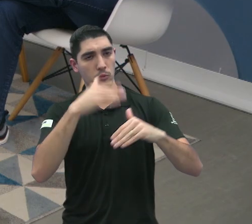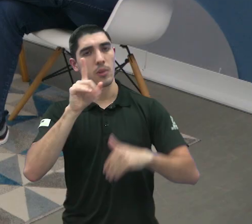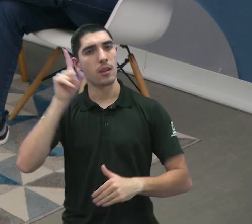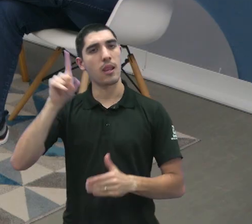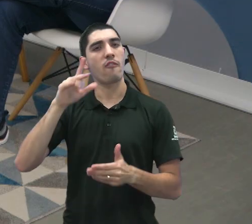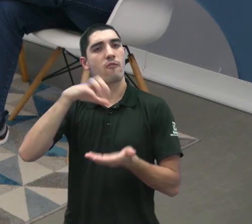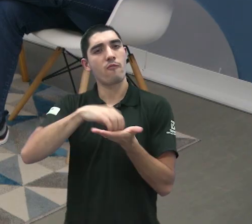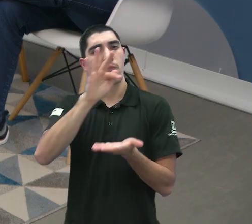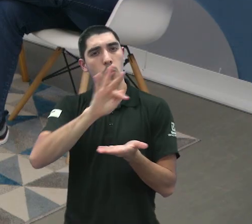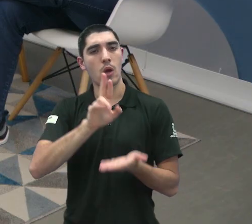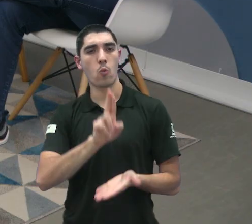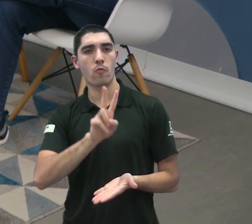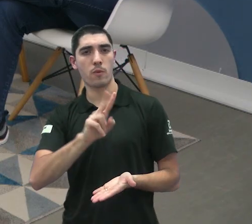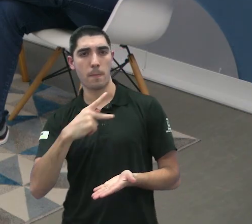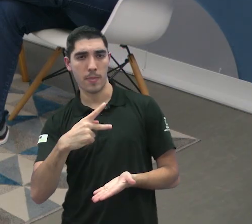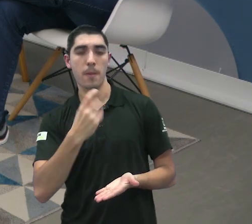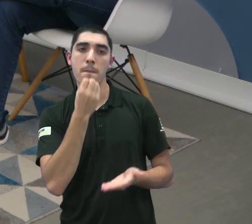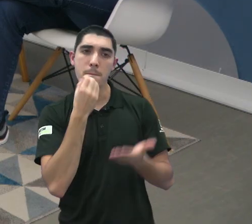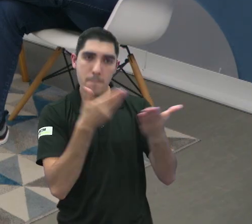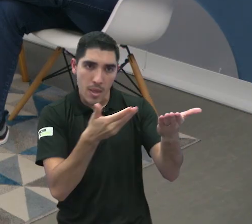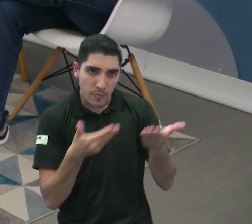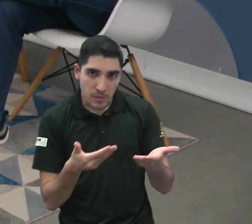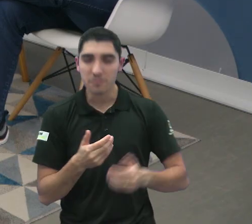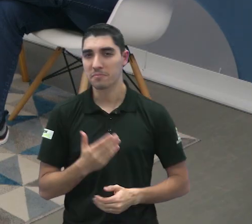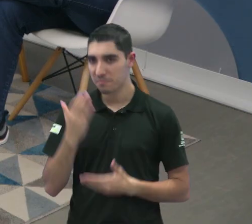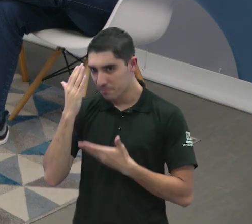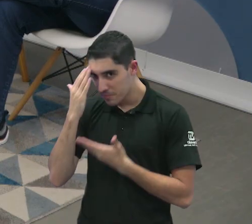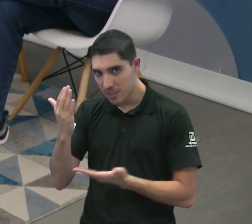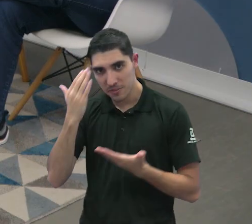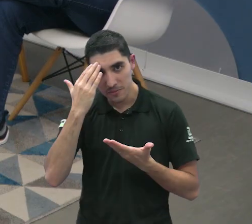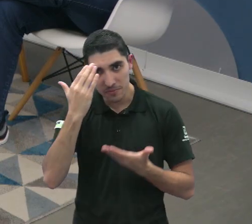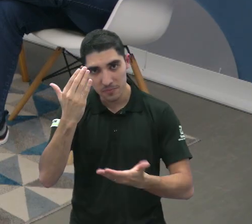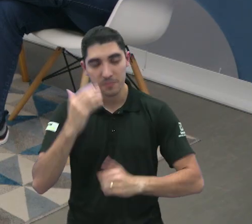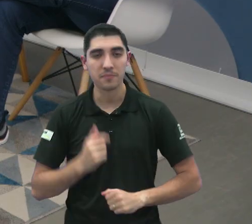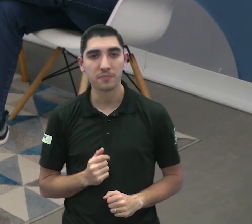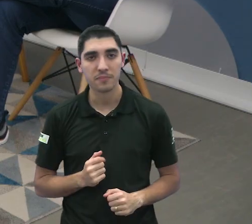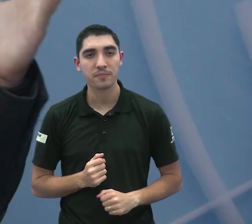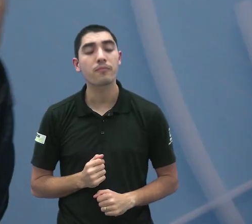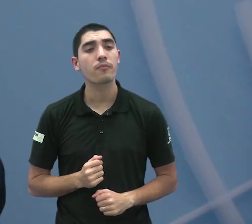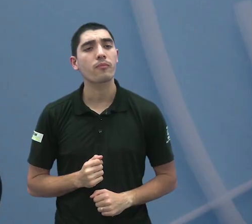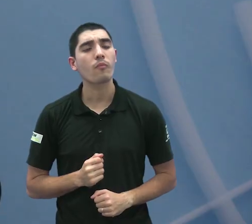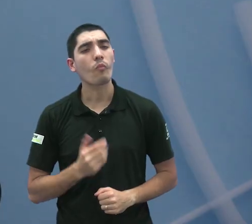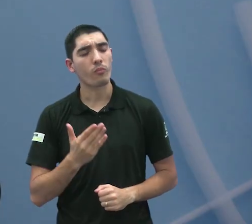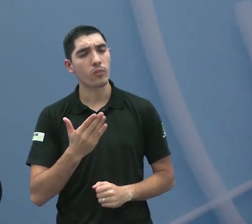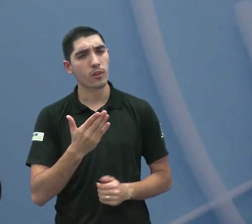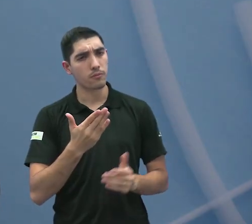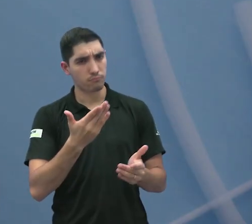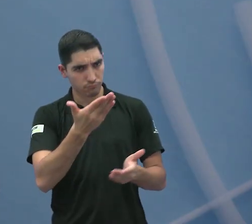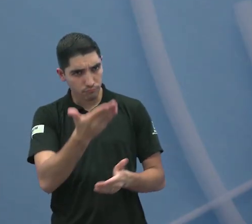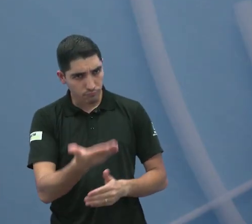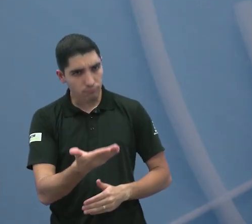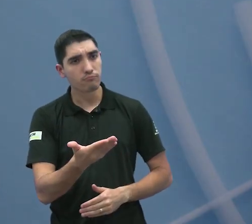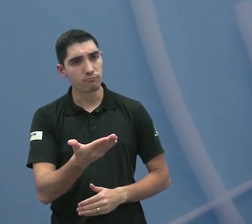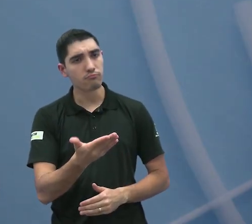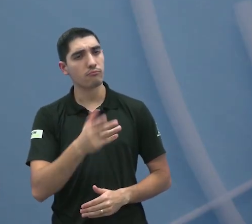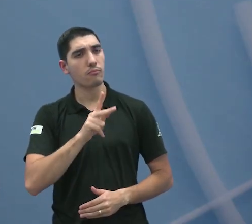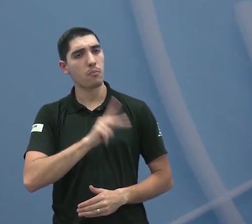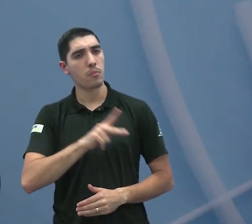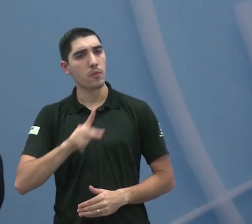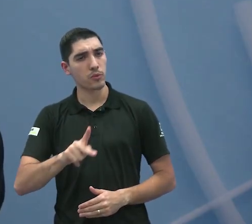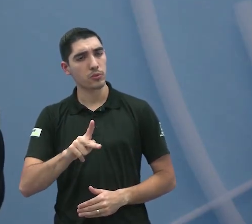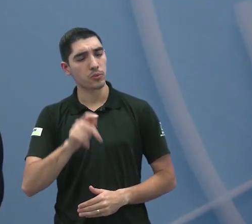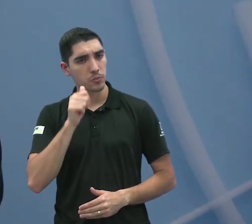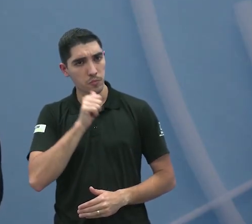Gente, sejam bem-vindos ao Diálogos da Cidade. Obrigada. Muito obrigado, Mário. Bom, eu começo conversando com você,